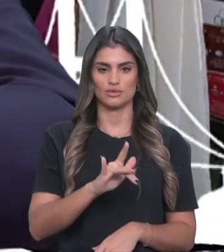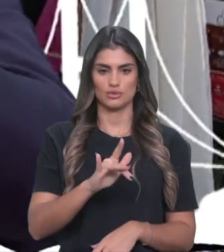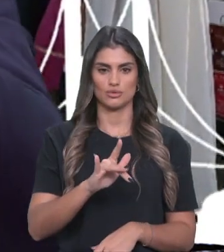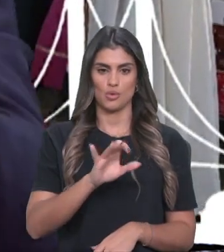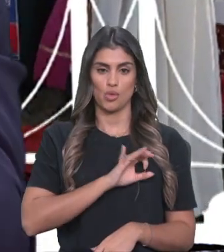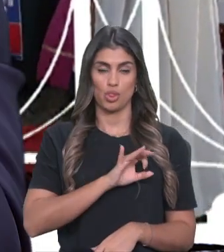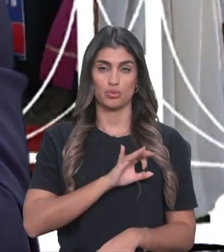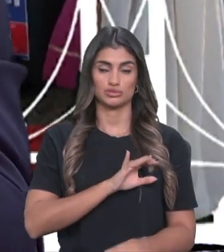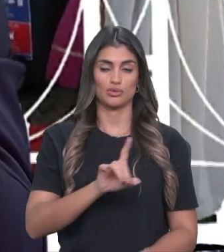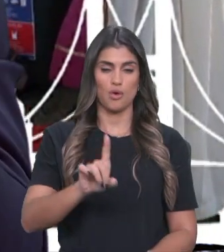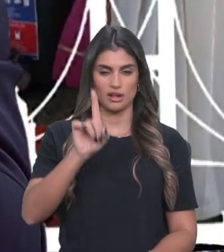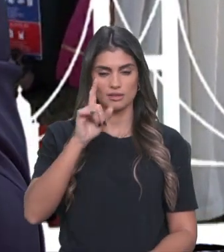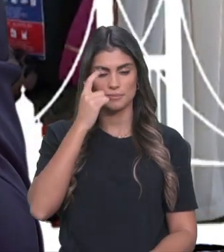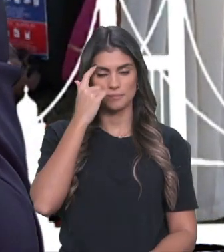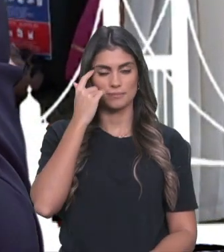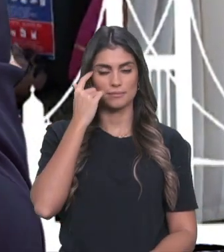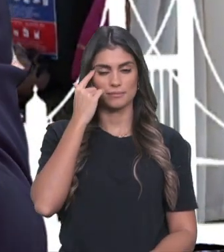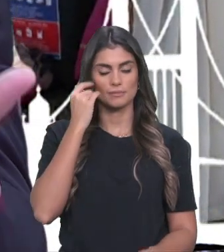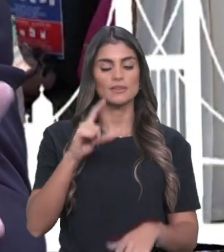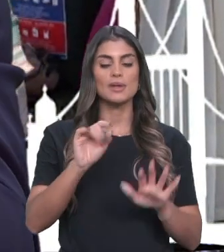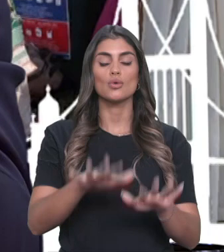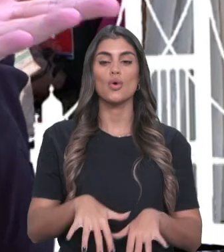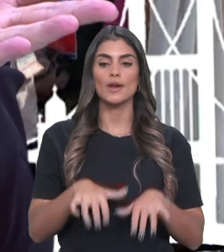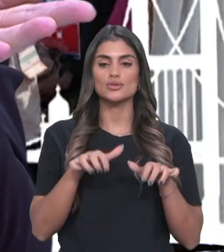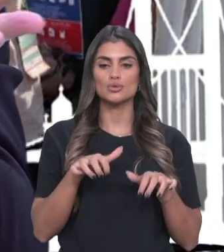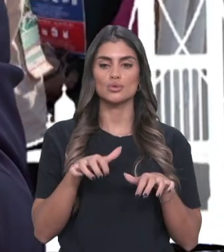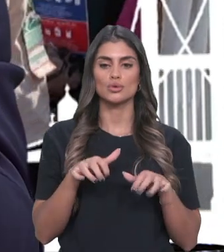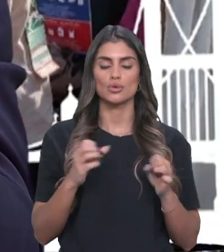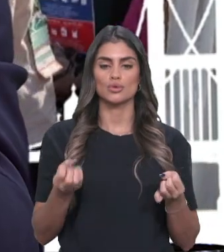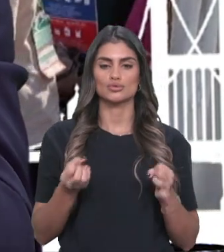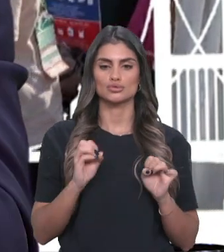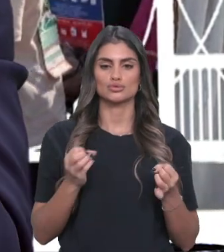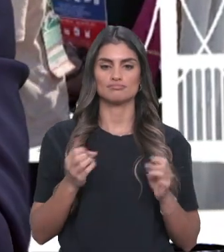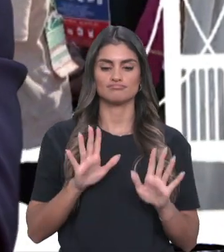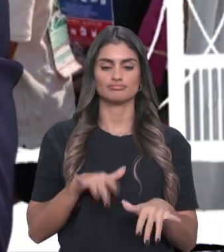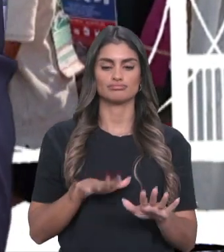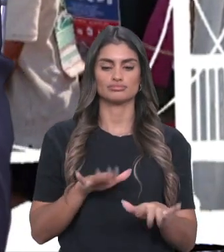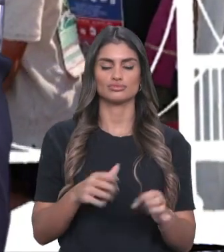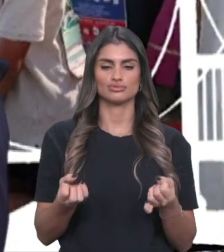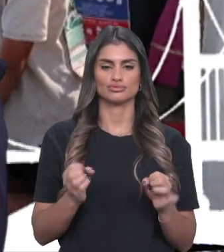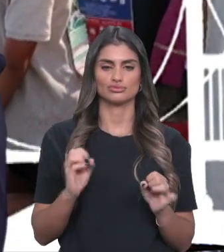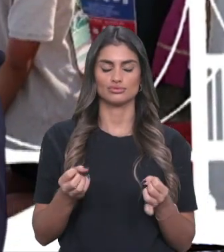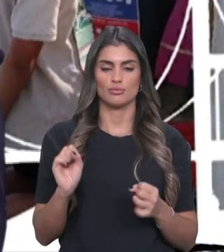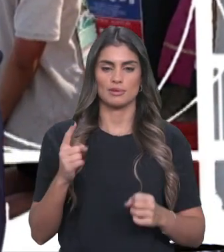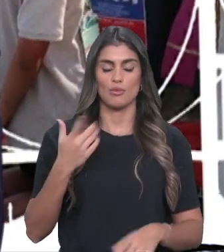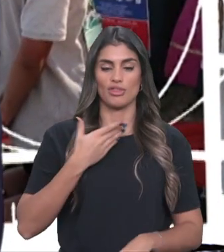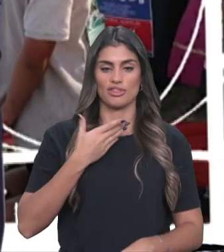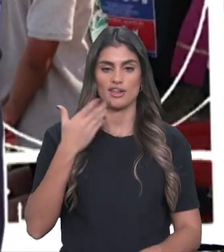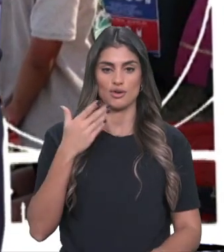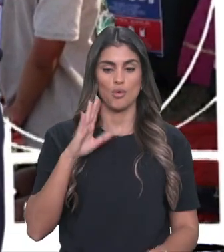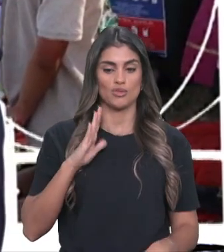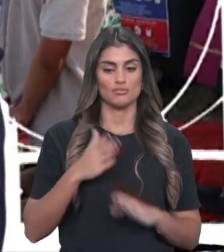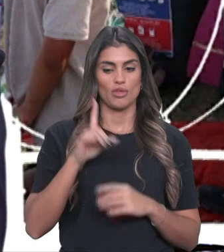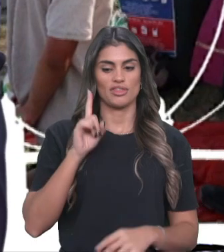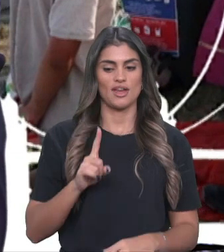procissões próprias, e por isso no Congresso já não haverá nenhuma procissão eucarística. Logo no primeiro dia, é o último dia do